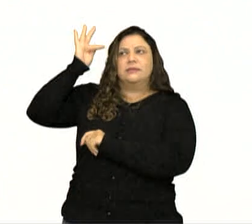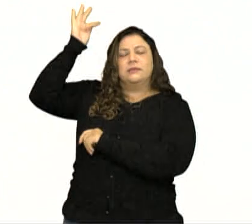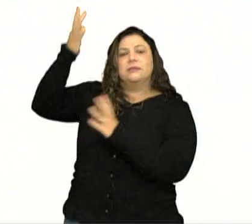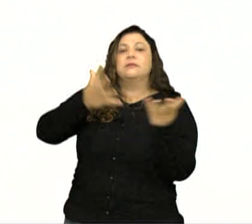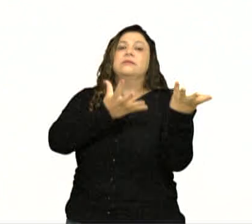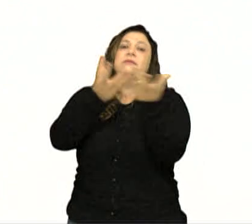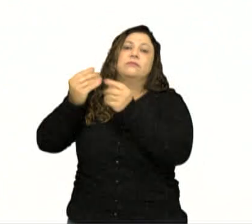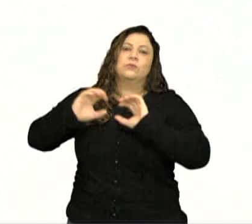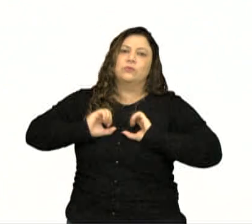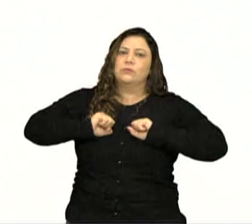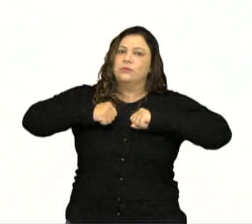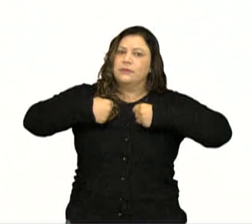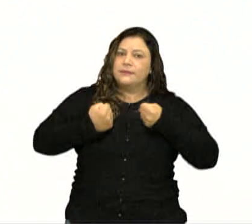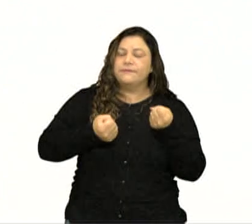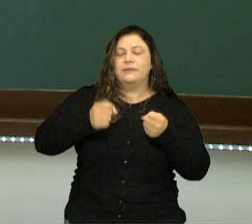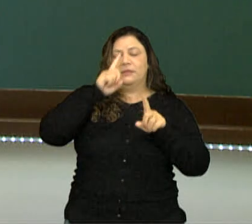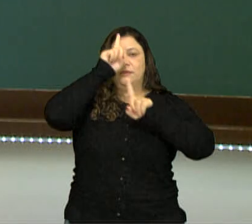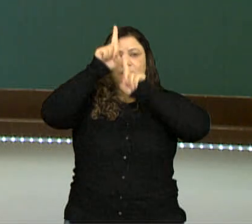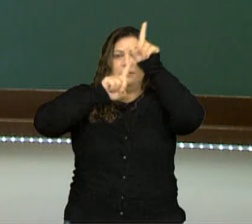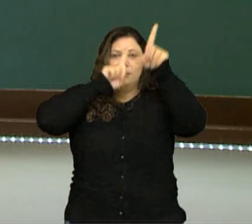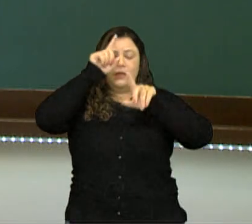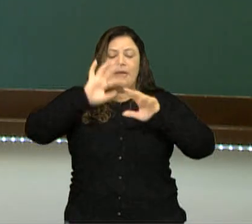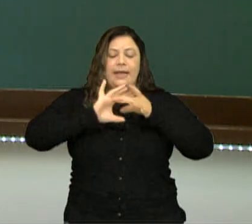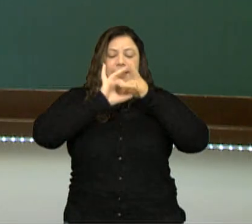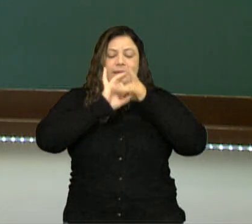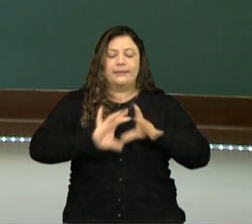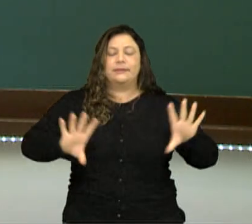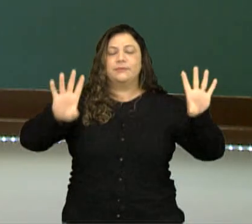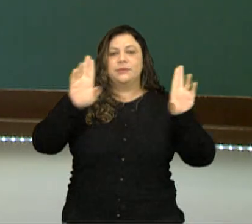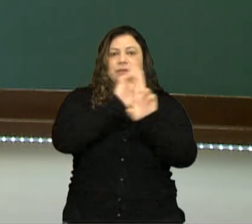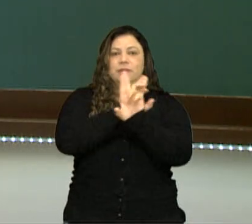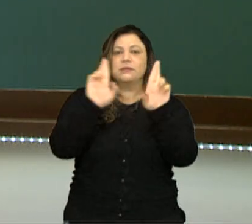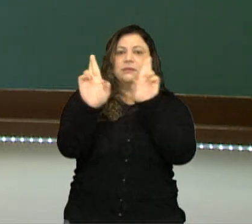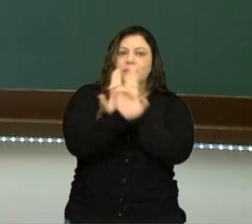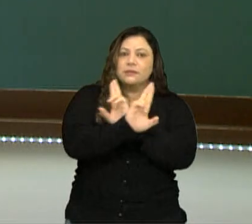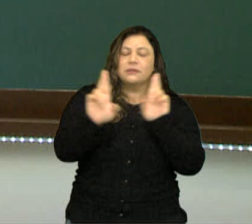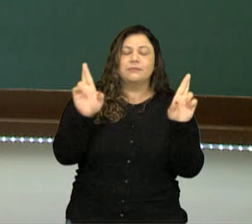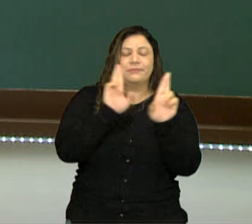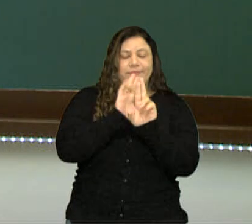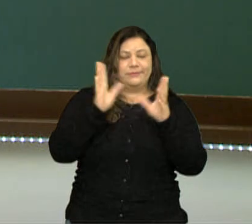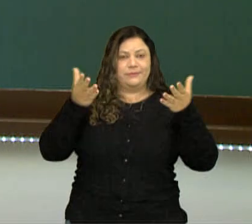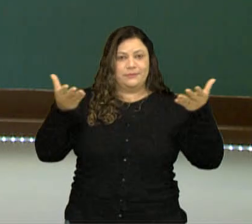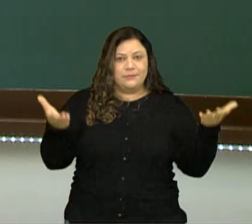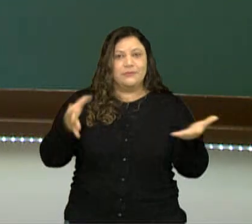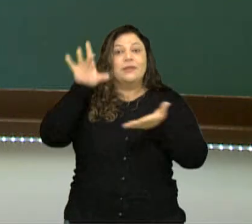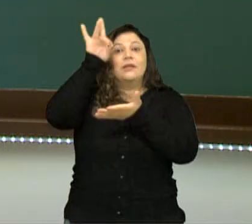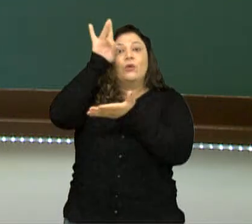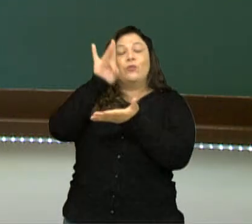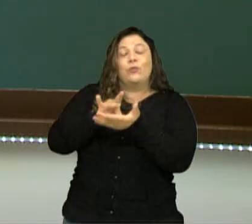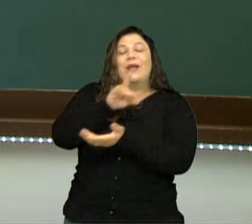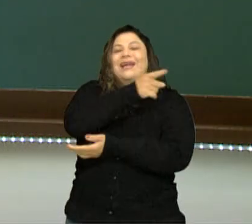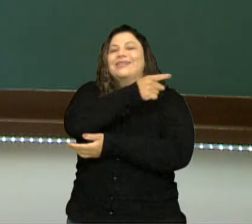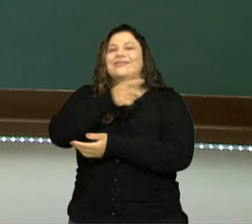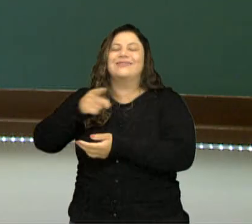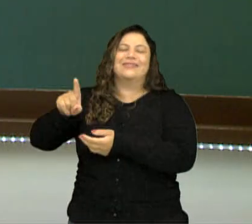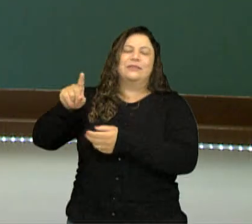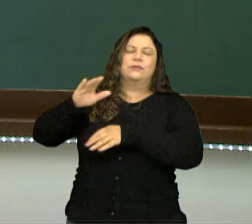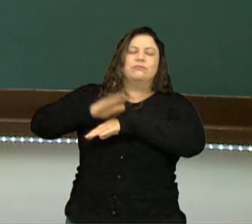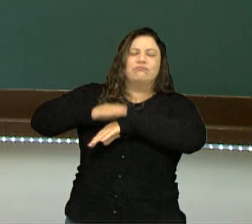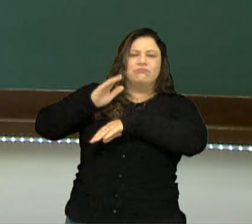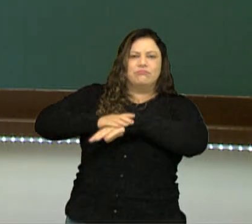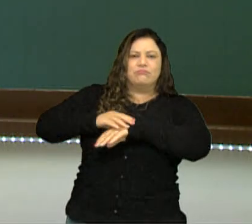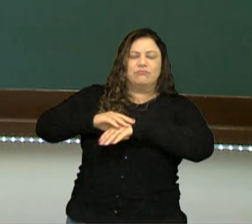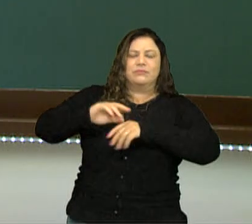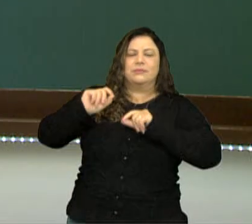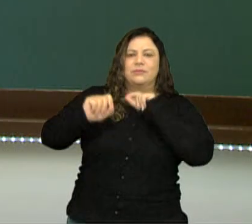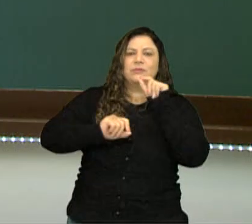filósofos defendem essa ideia de que a liberdade estaria relacionada ao fato de que não somos efeitos de nenhuma